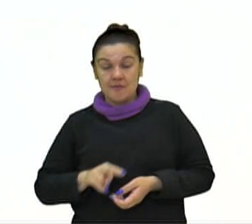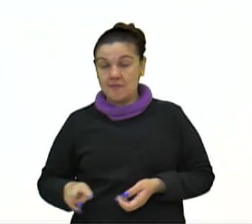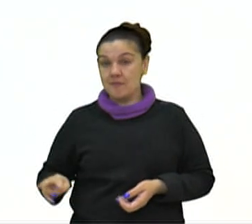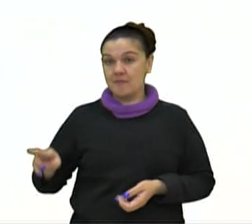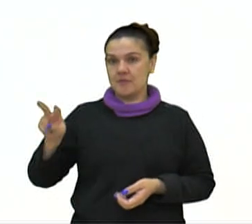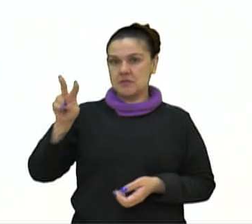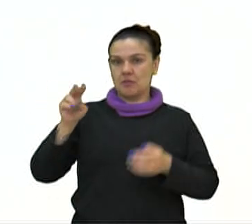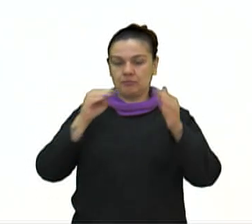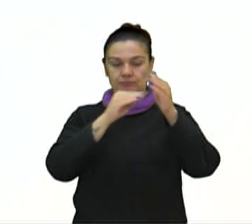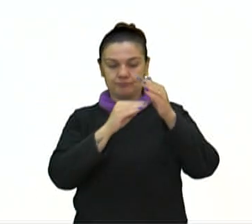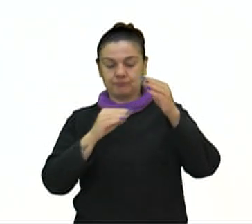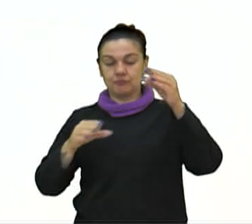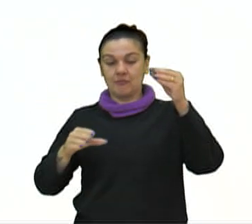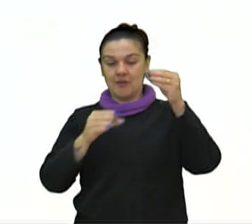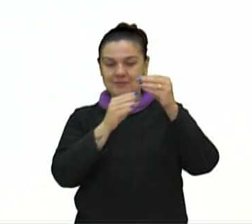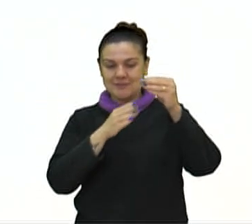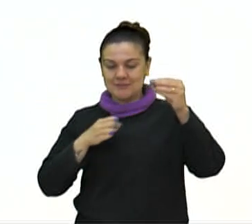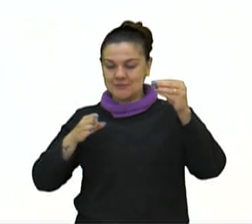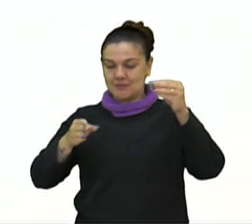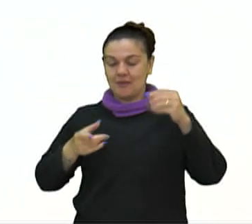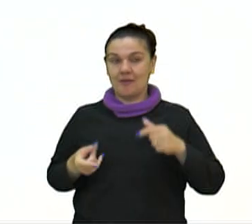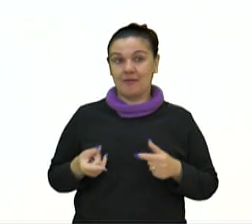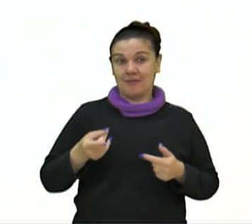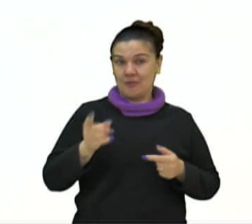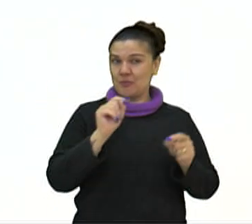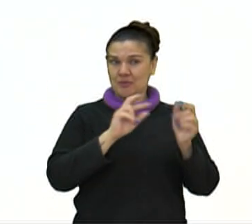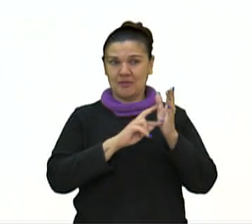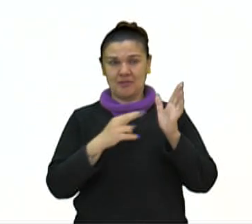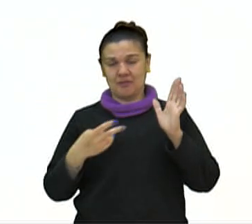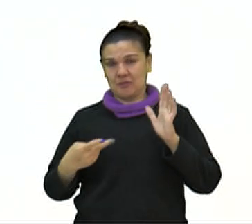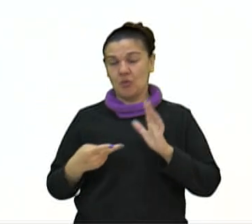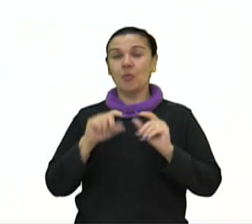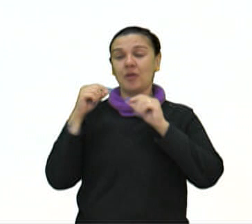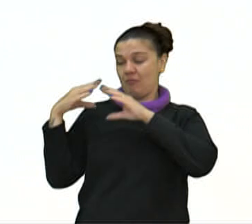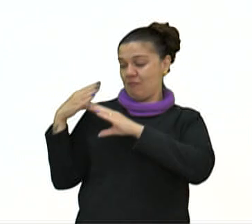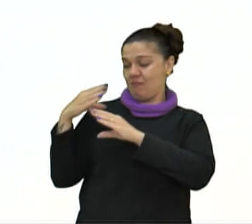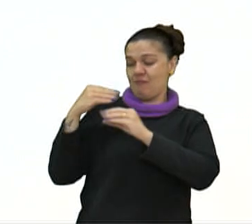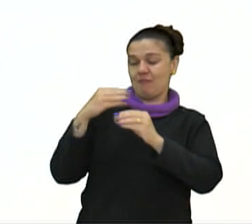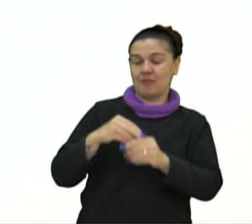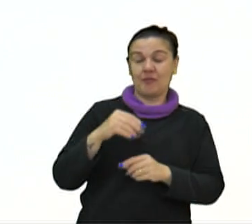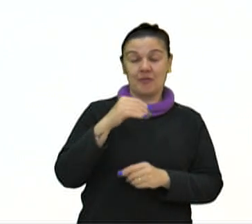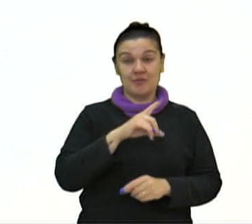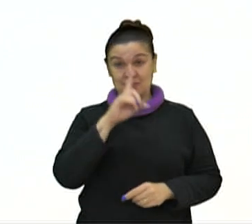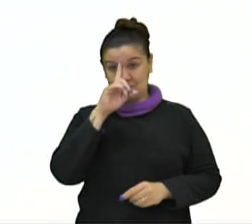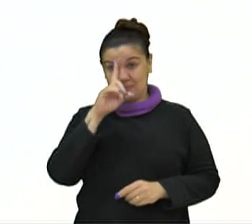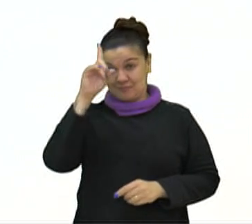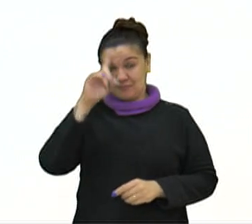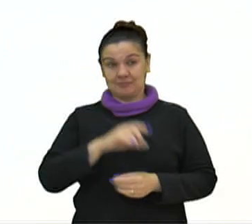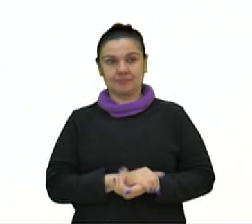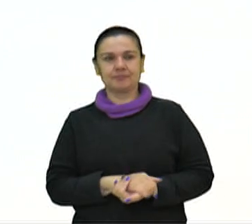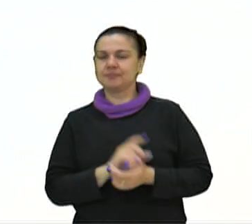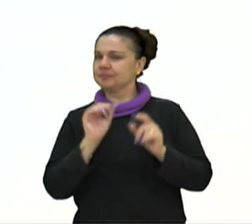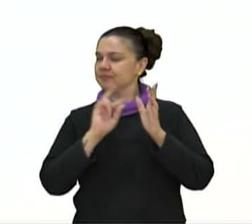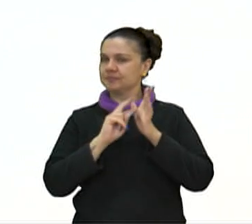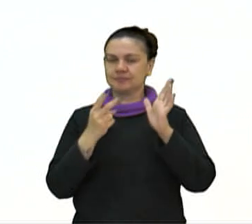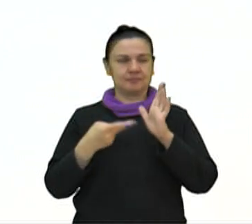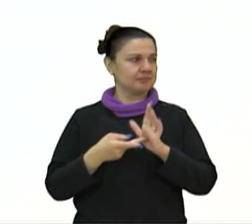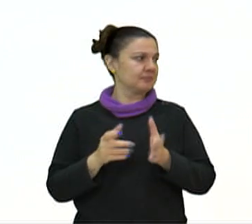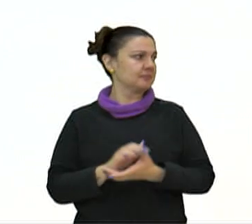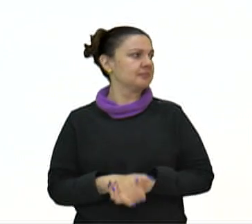coisas subespécie a eternitatis, ou o conhecimento em Deus. Vamos entender o que é isso